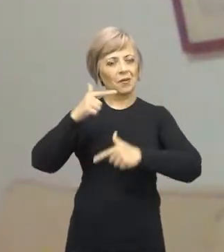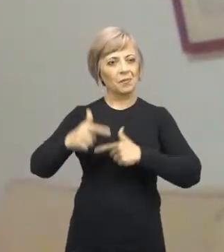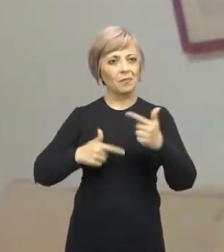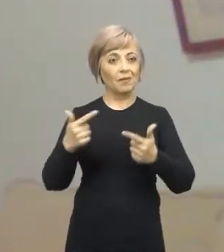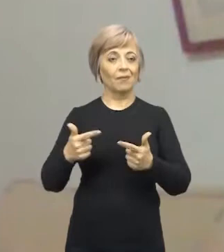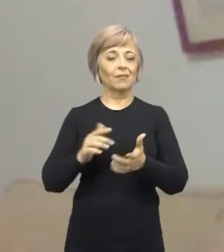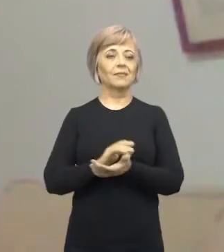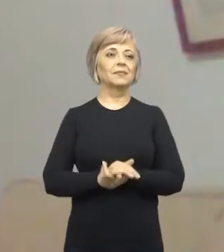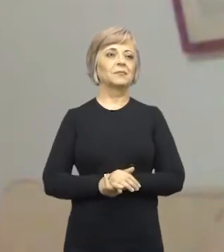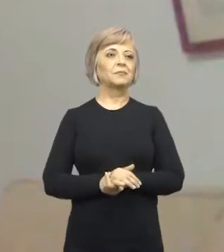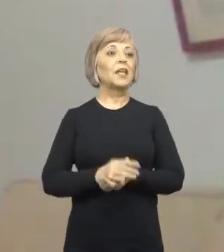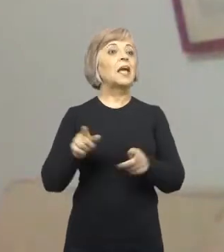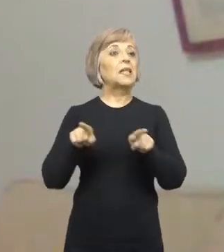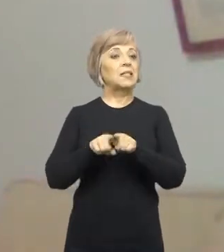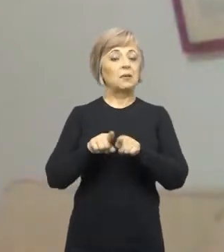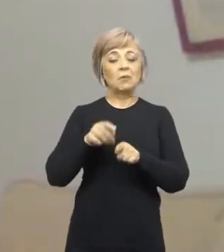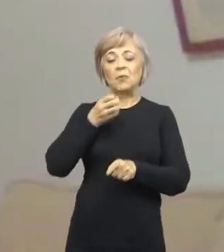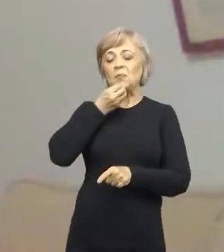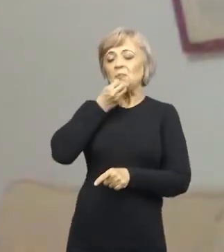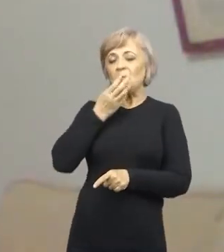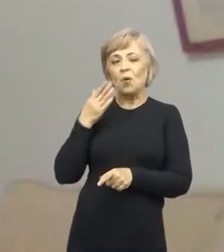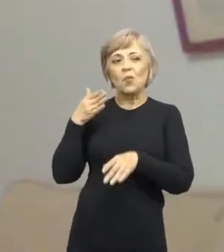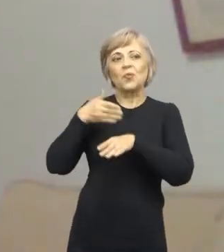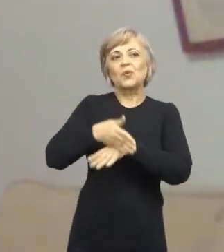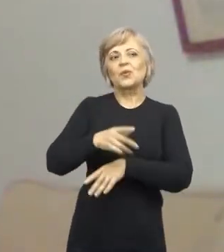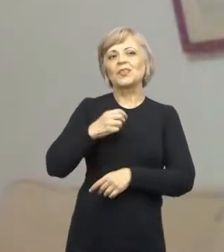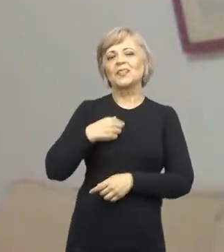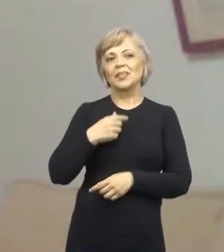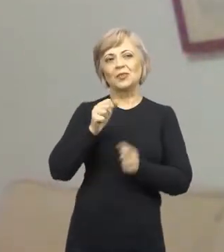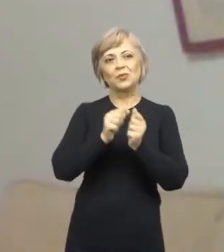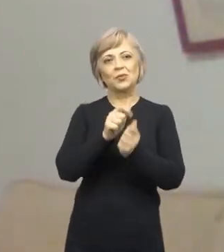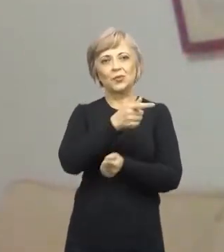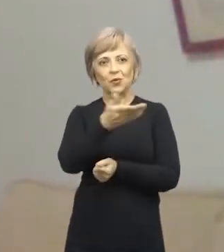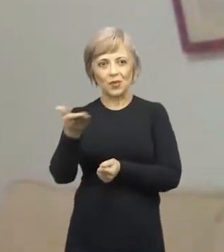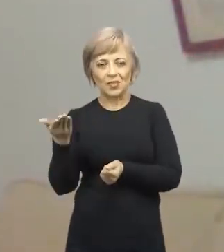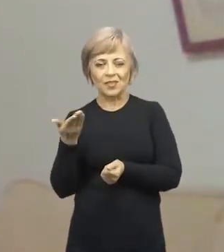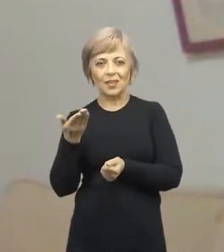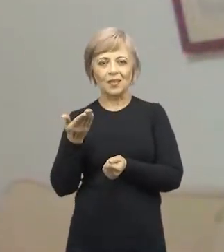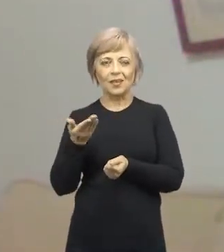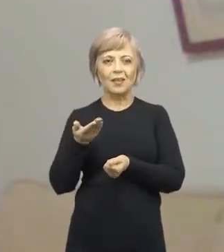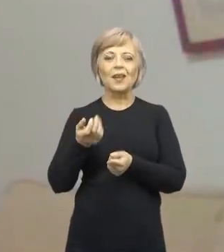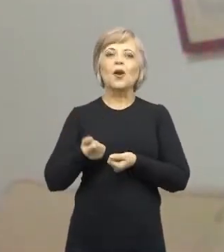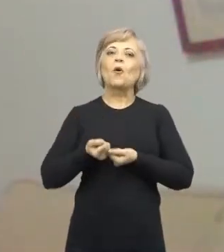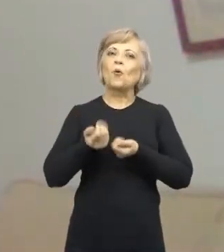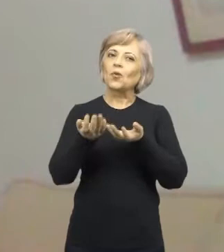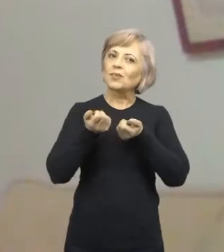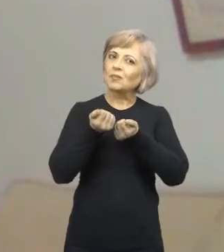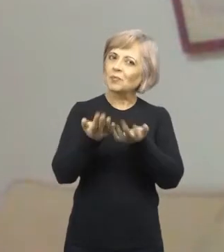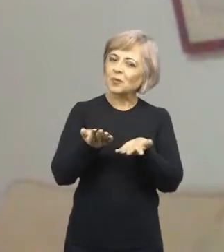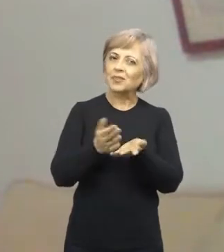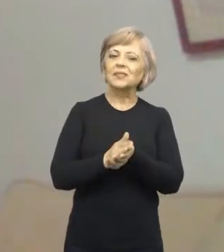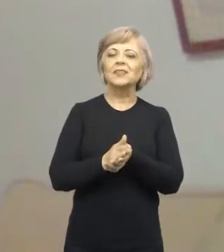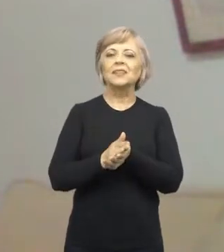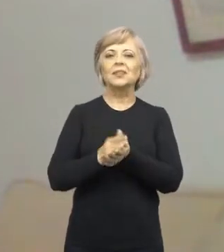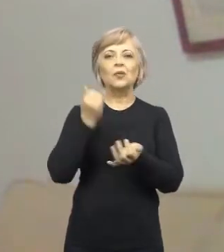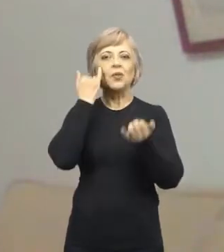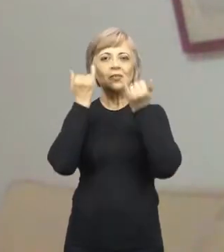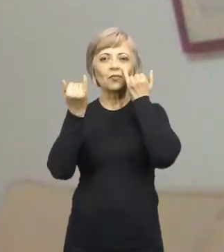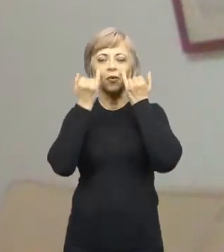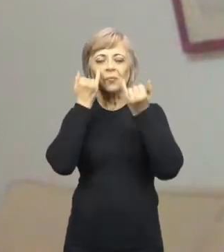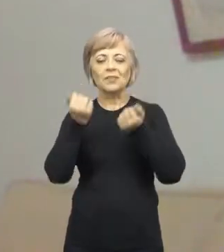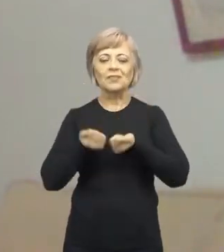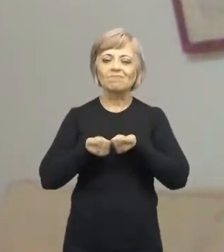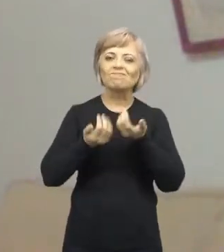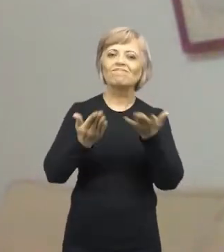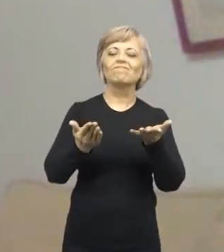atua e é muito bom estar aqui com vocês, contribuindo e prestando um pouco mais de informação